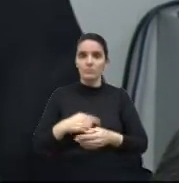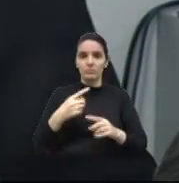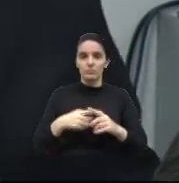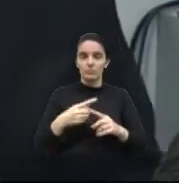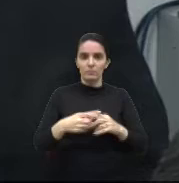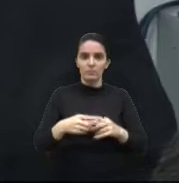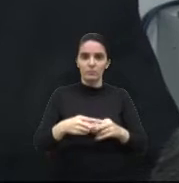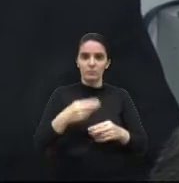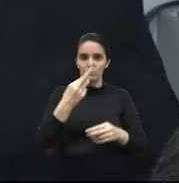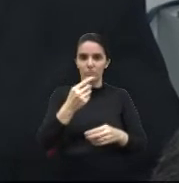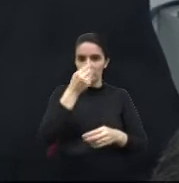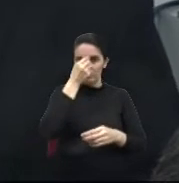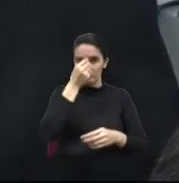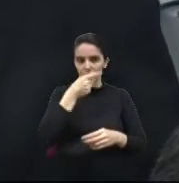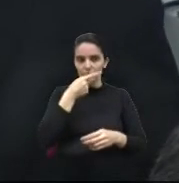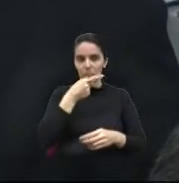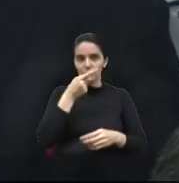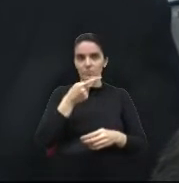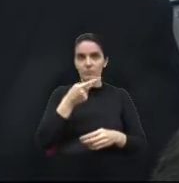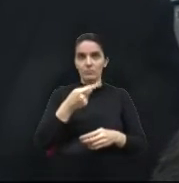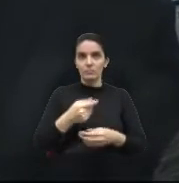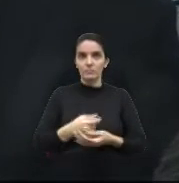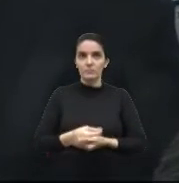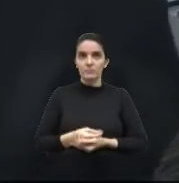falou, como é que é a palavra, alemão?